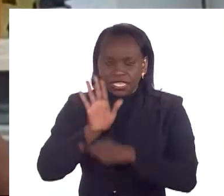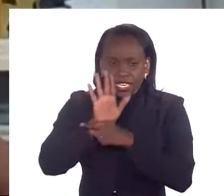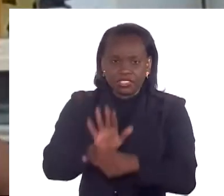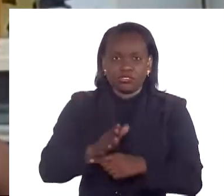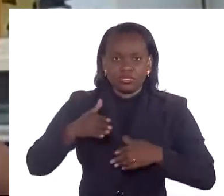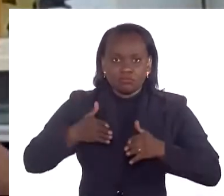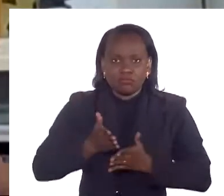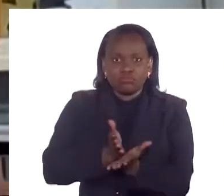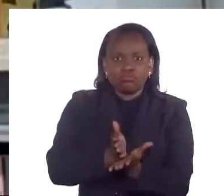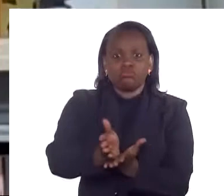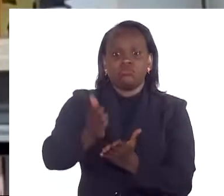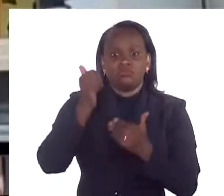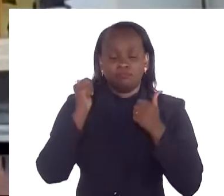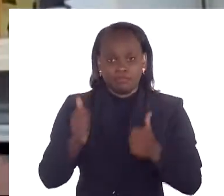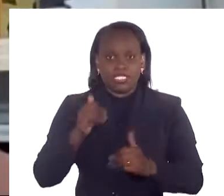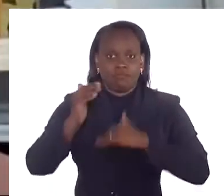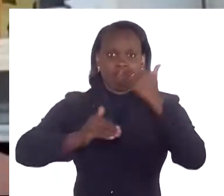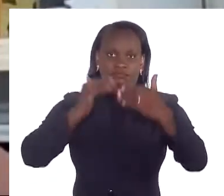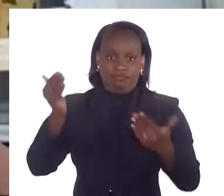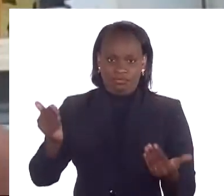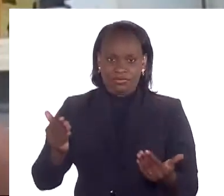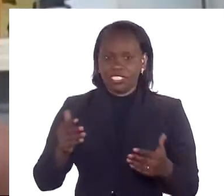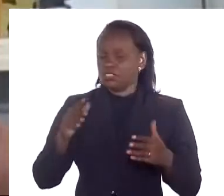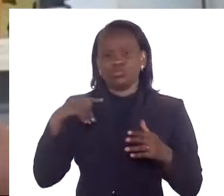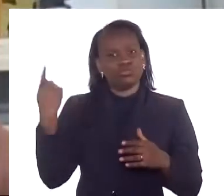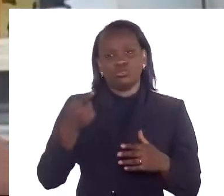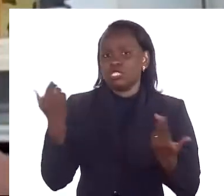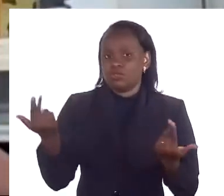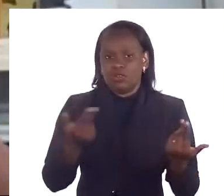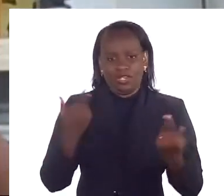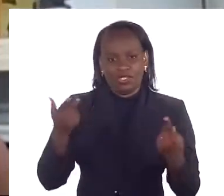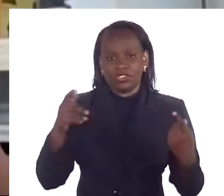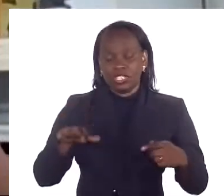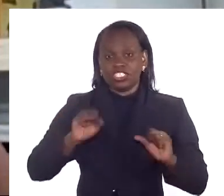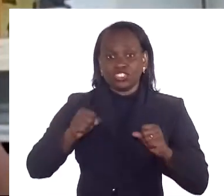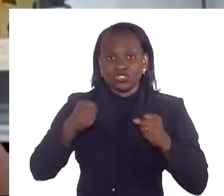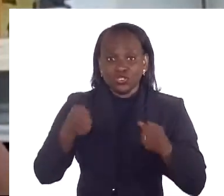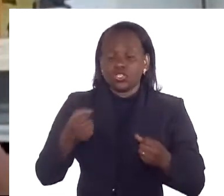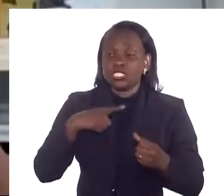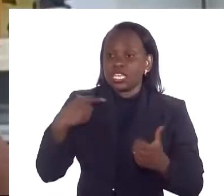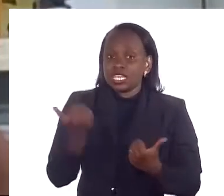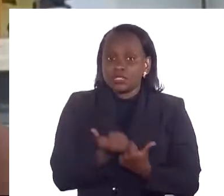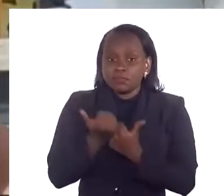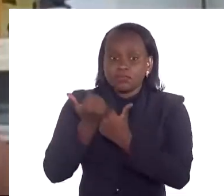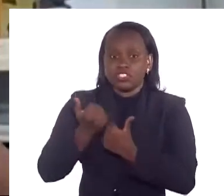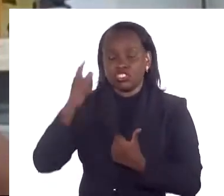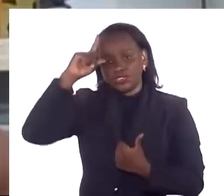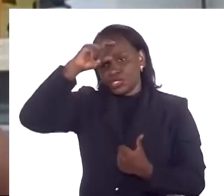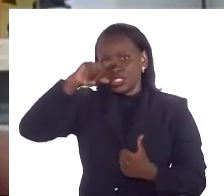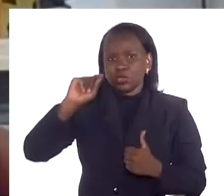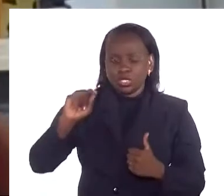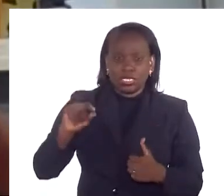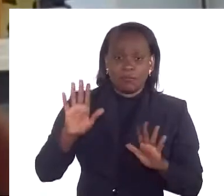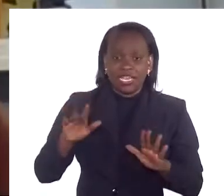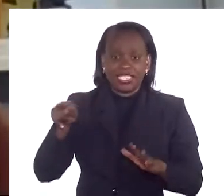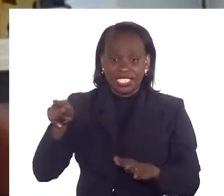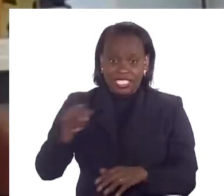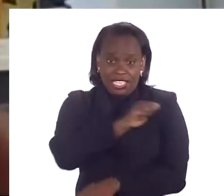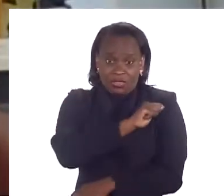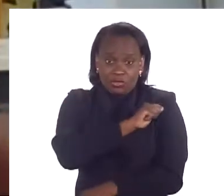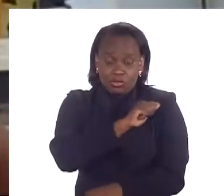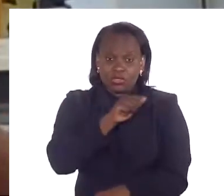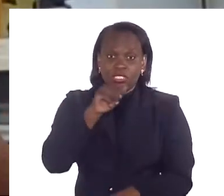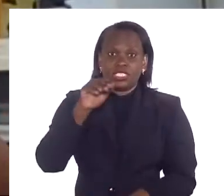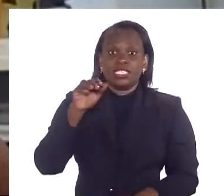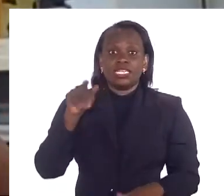na seara da escola, para que eles possam se desenvolver. Como todos nós, né, nós sabemos buscar os nossos suportes, nas nossas dificuldades. O aluno com